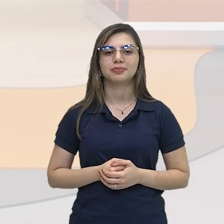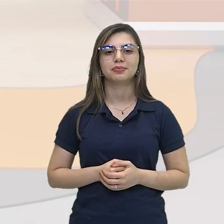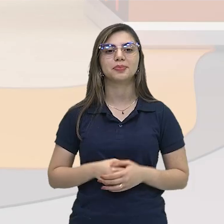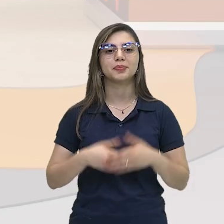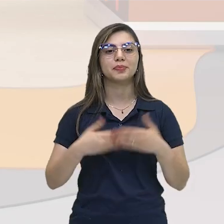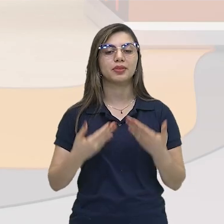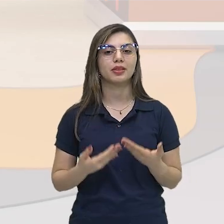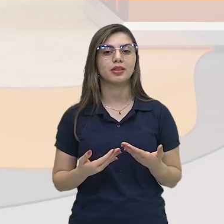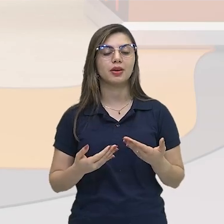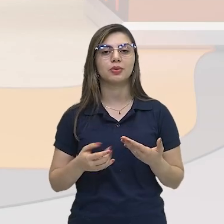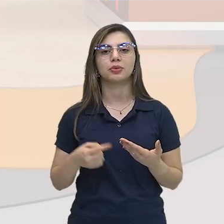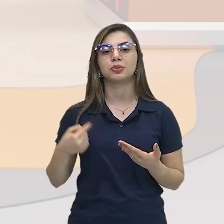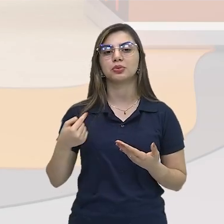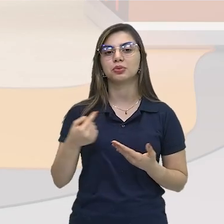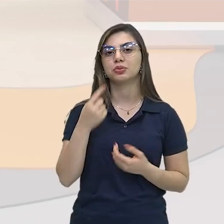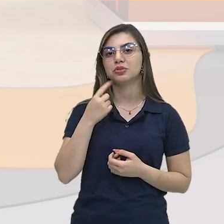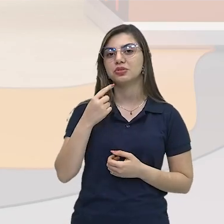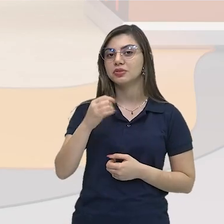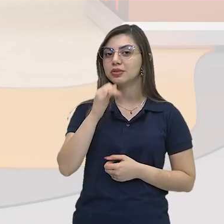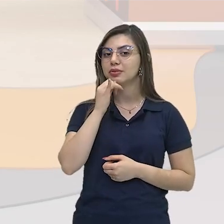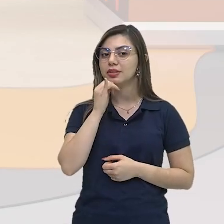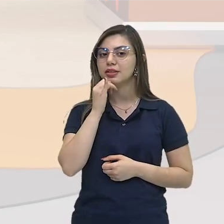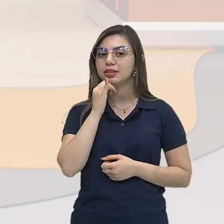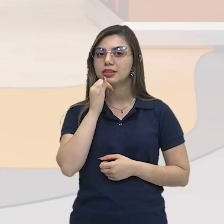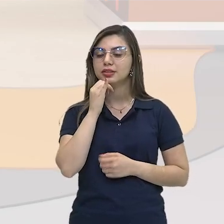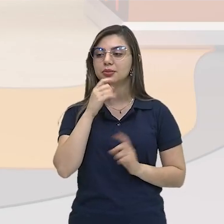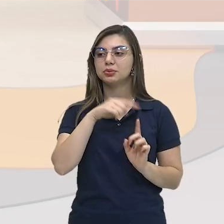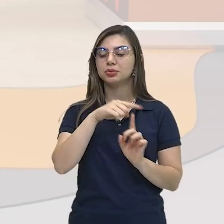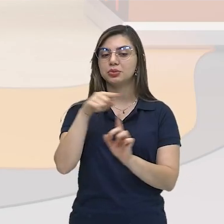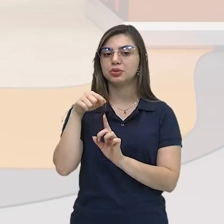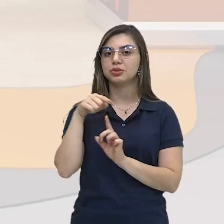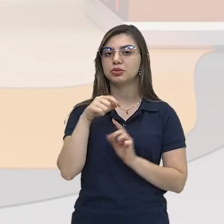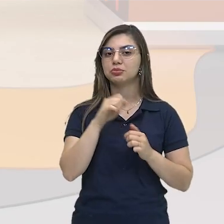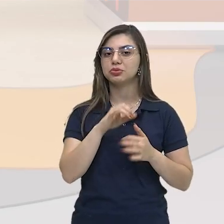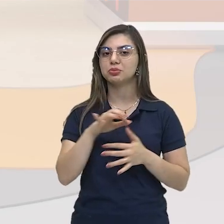Antes, então, da gente ver os exemplos de tipos de